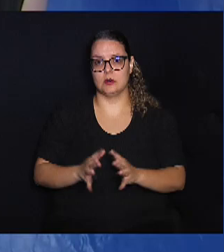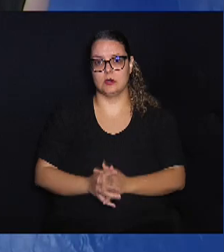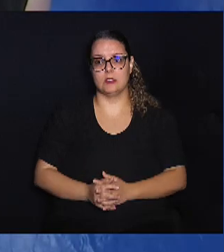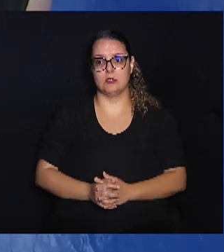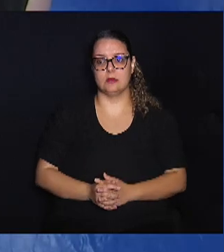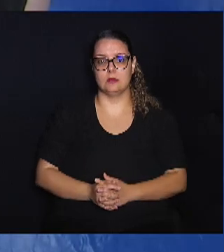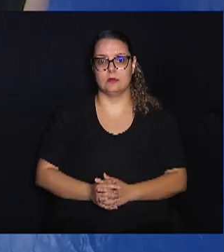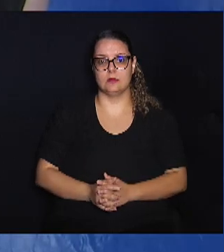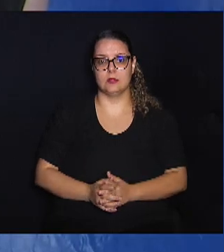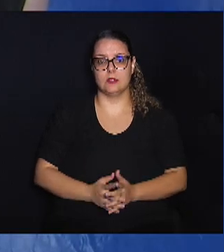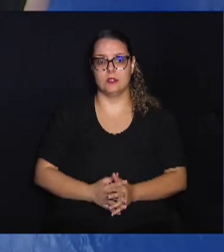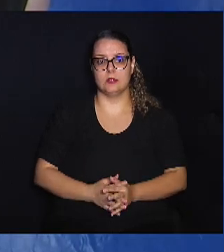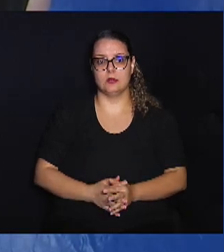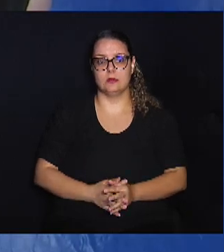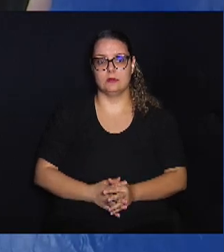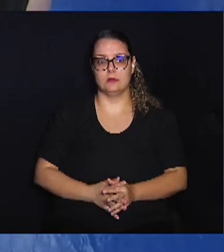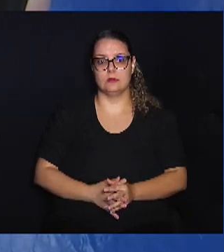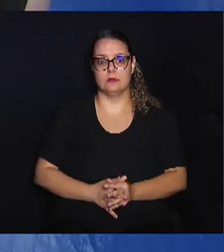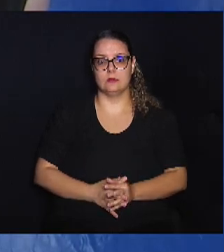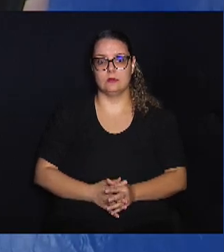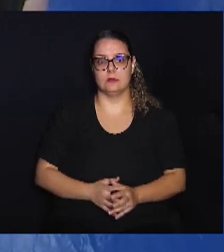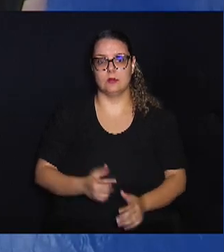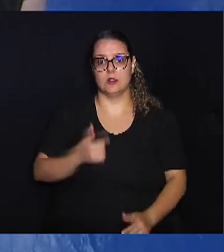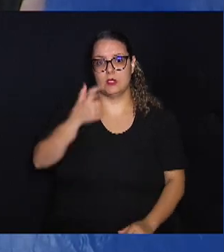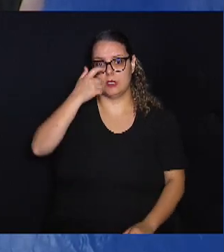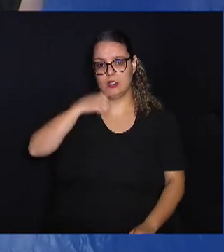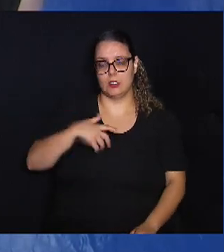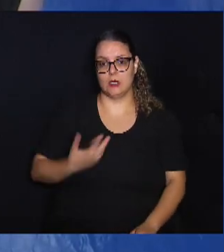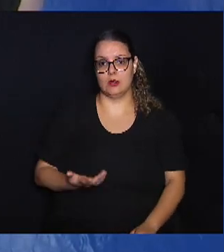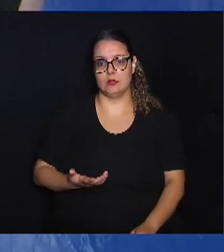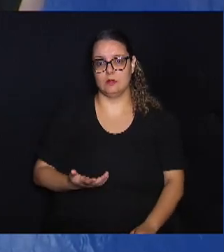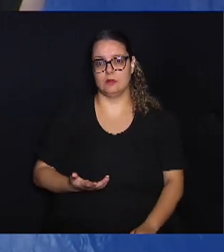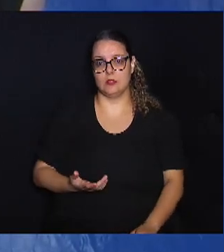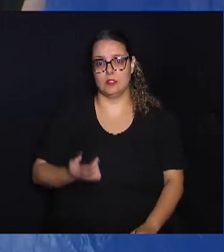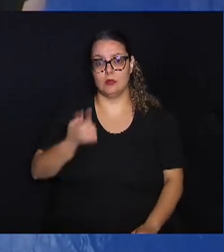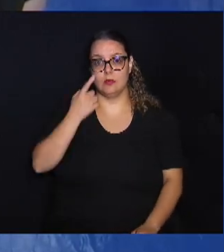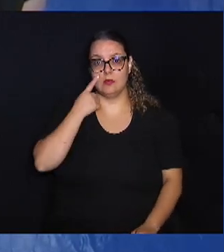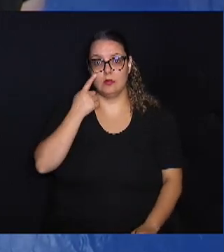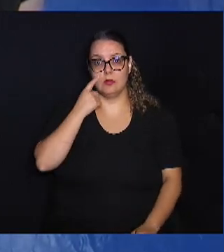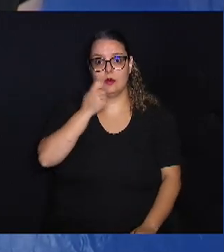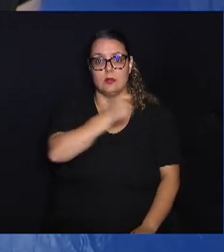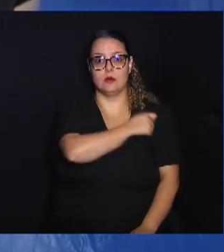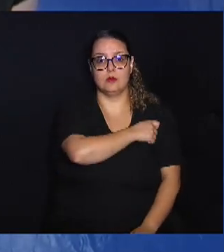Karatê. Eu procuro ver se o aluno está